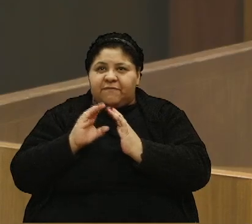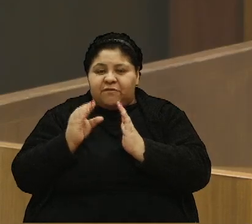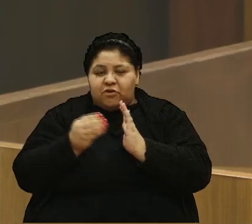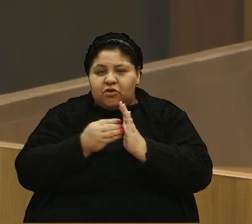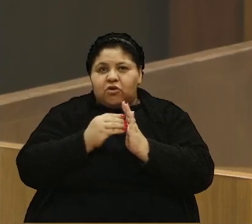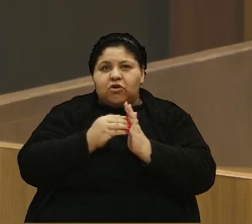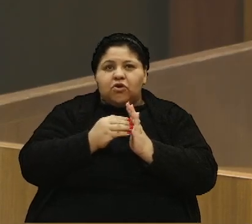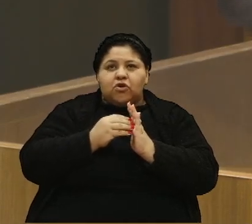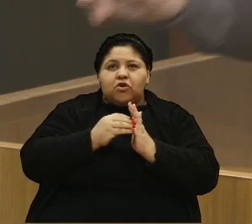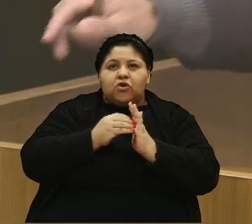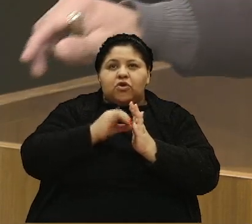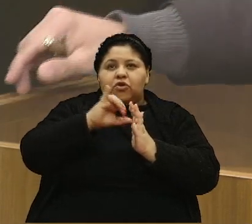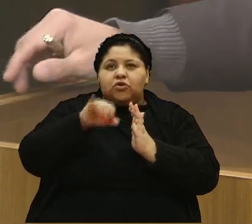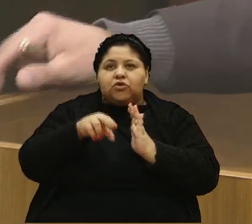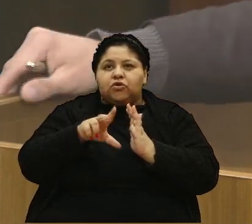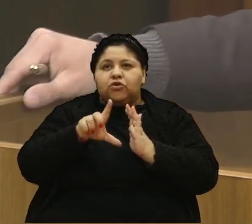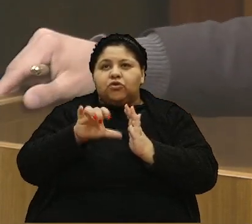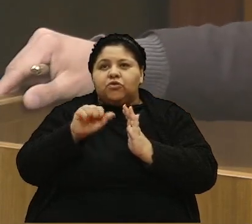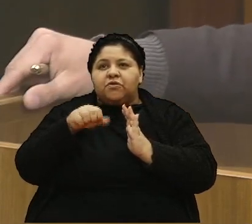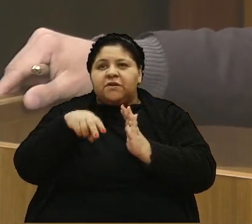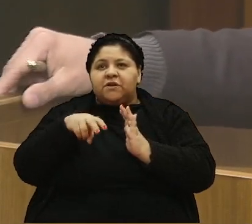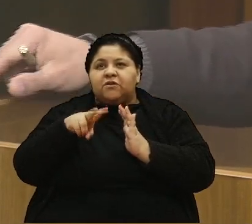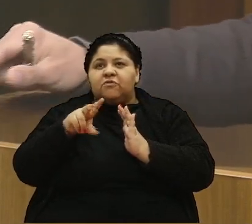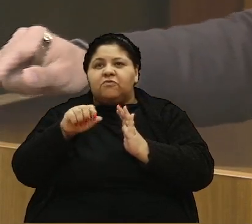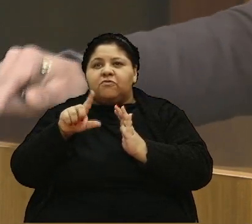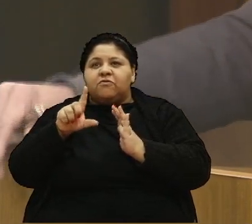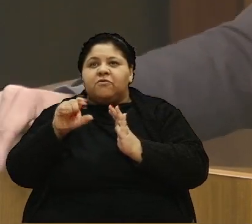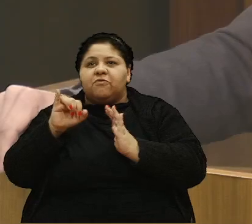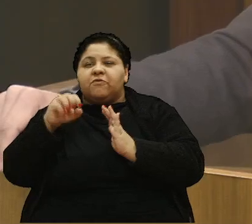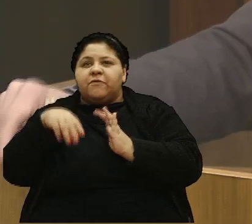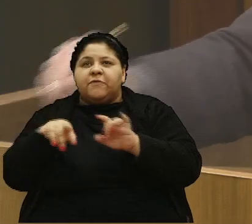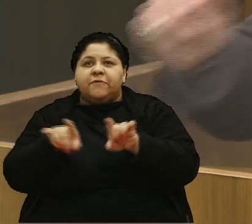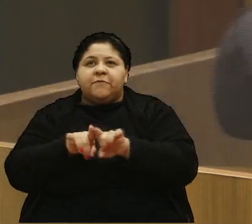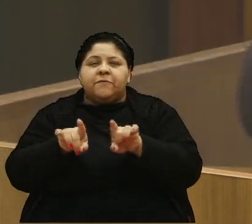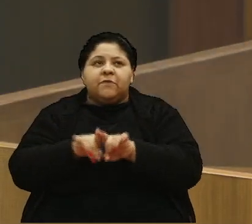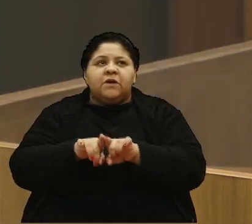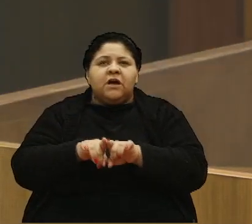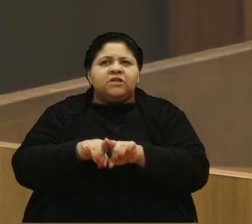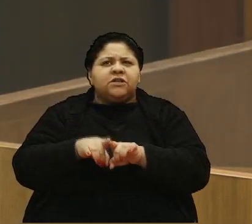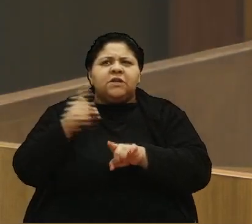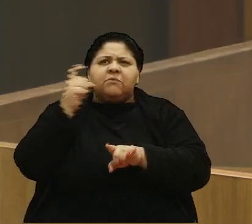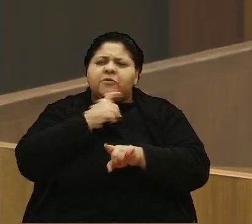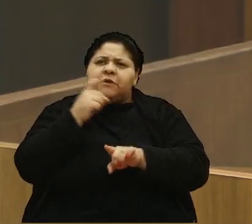Valim, vereador, tem o Instagram, tem a página do Facebook, tem TikTok, tem